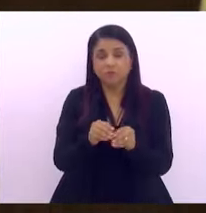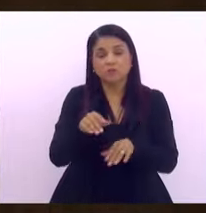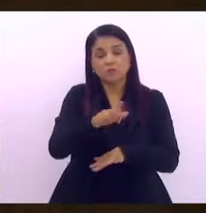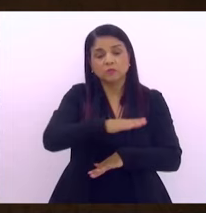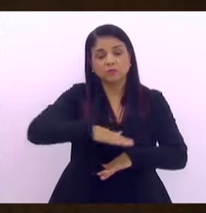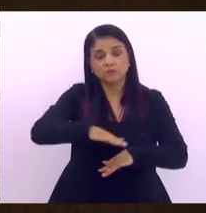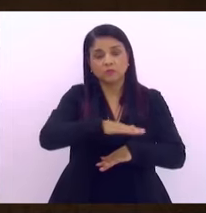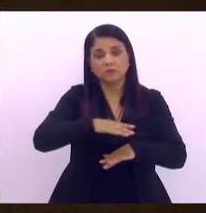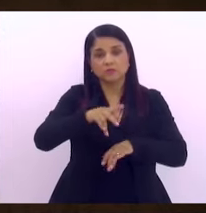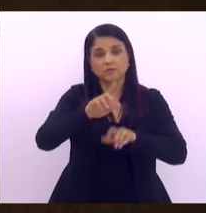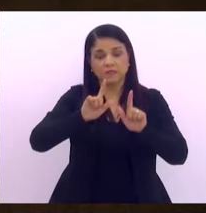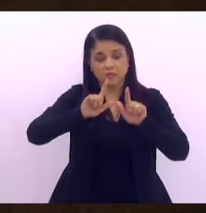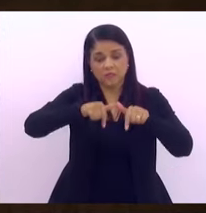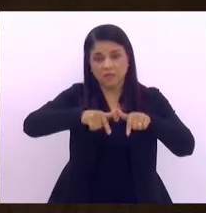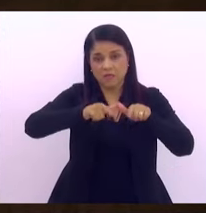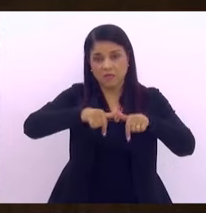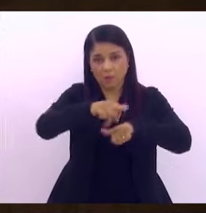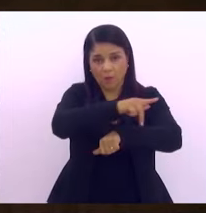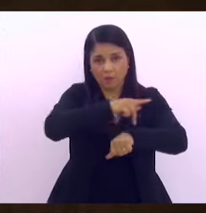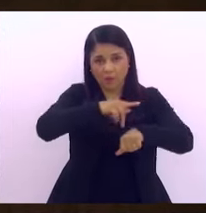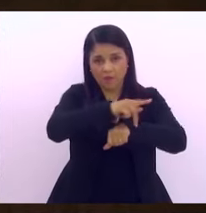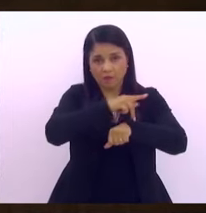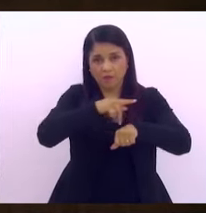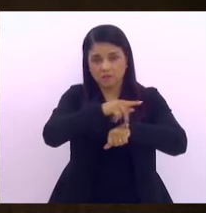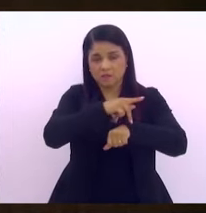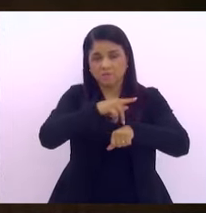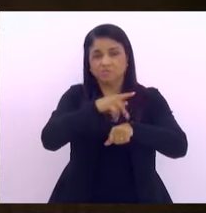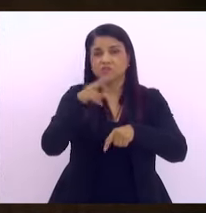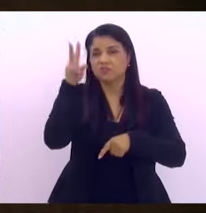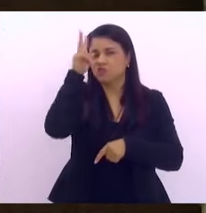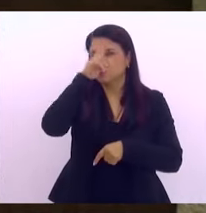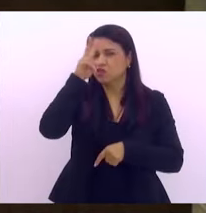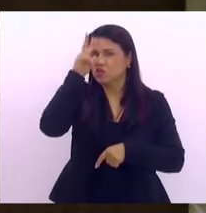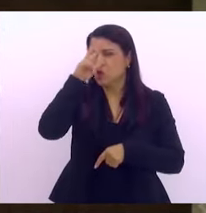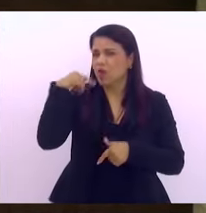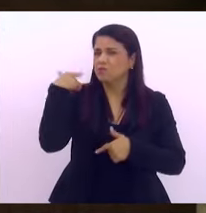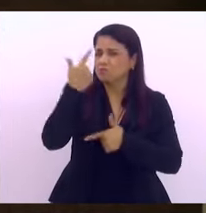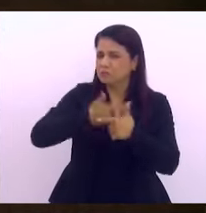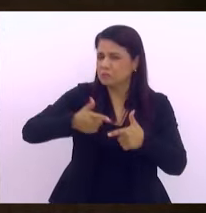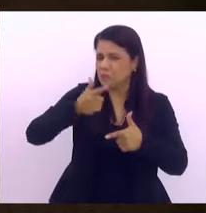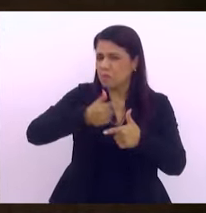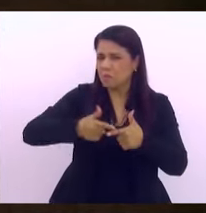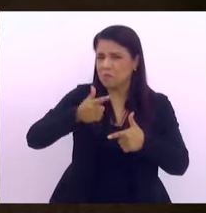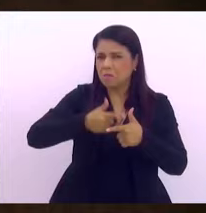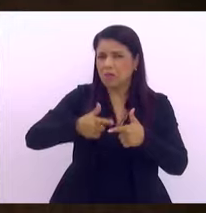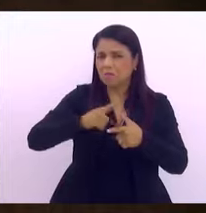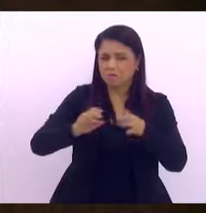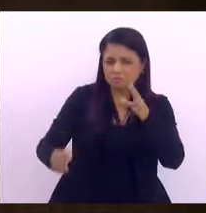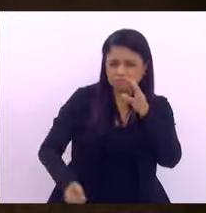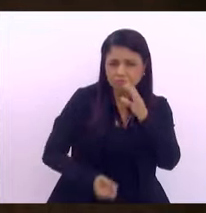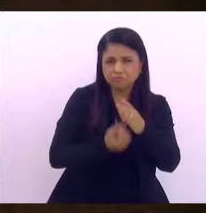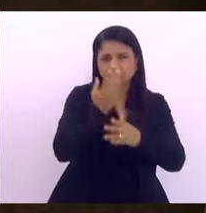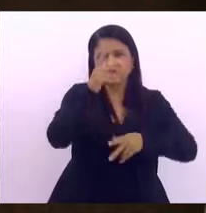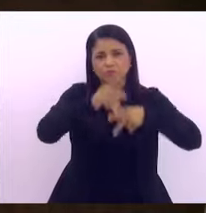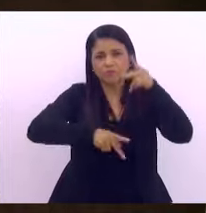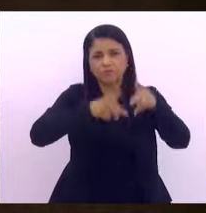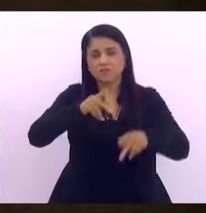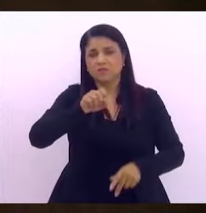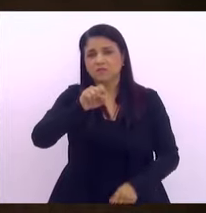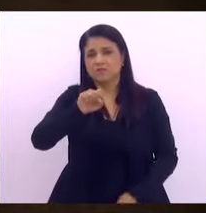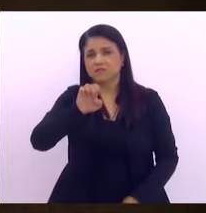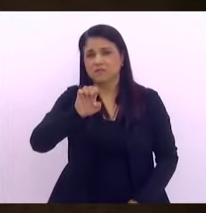Israel, que guarda implicações históricas profundas sobre a própria formação do povo semita, ou